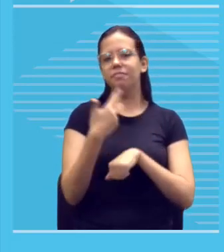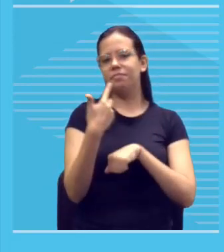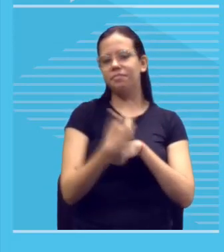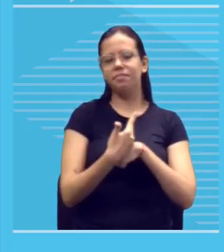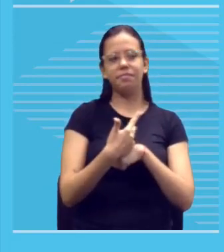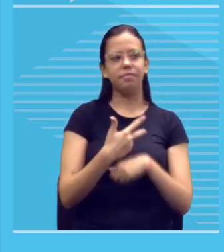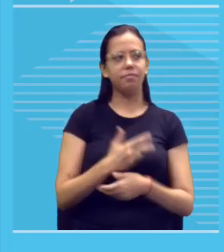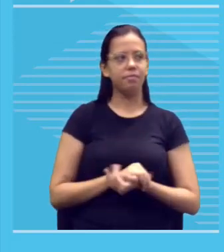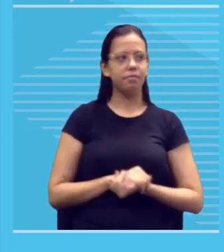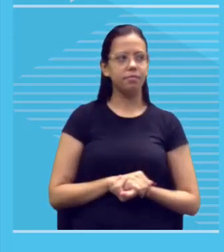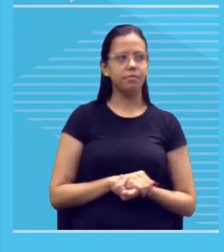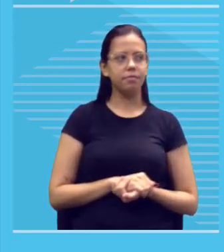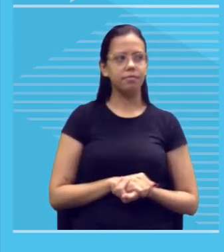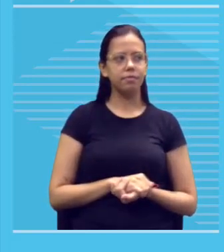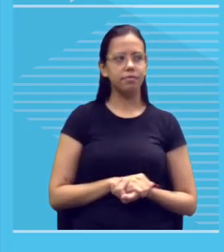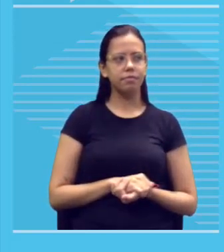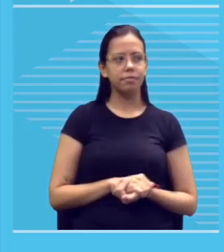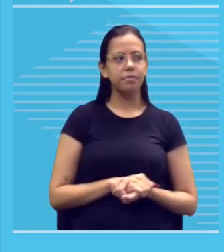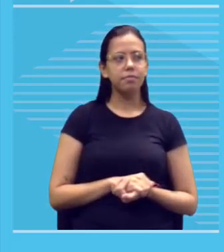aqui